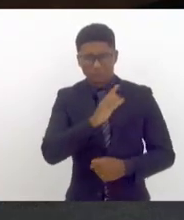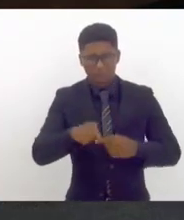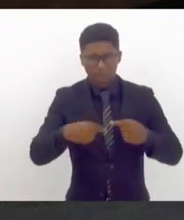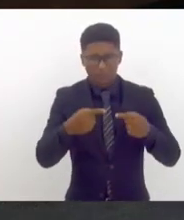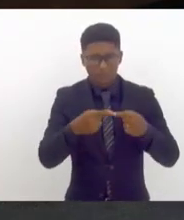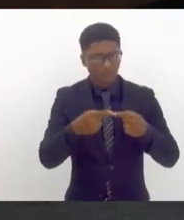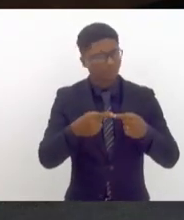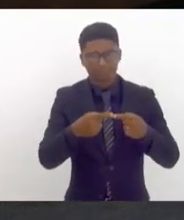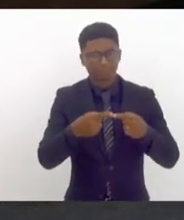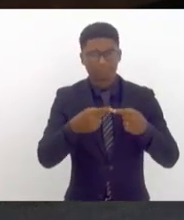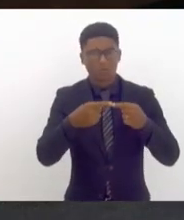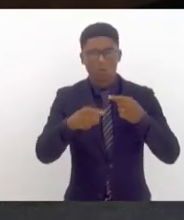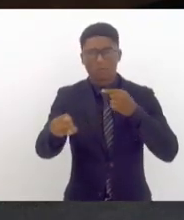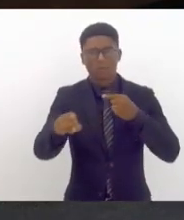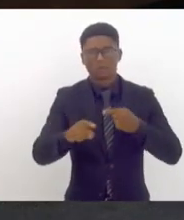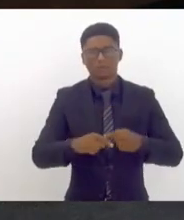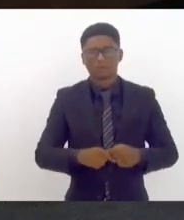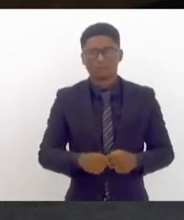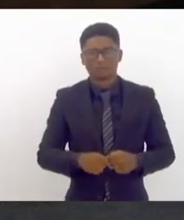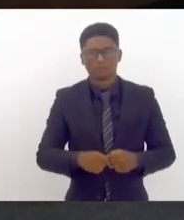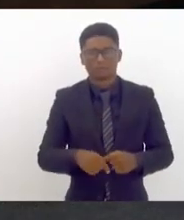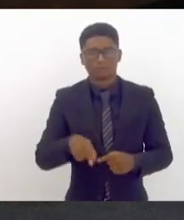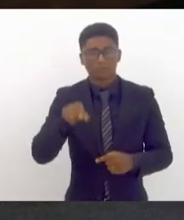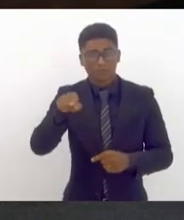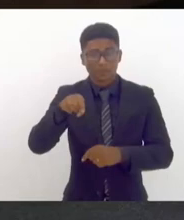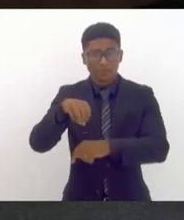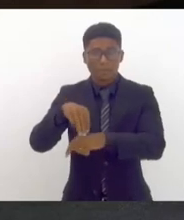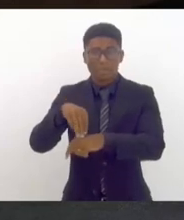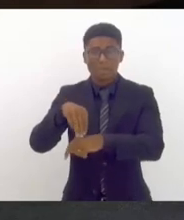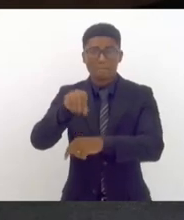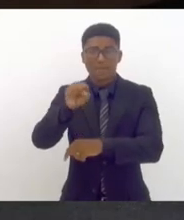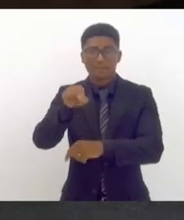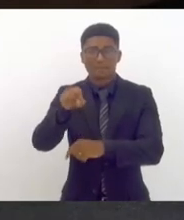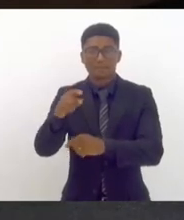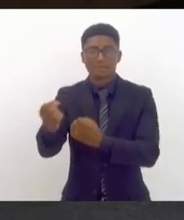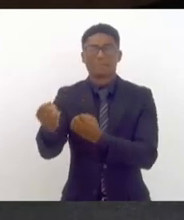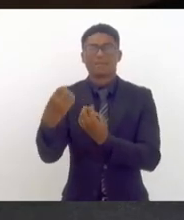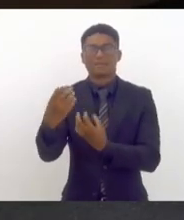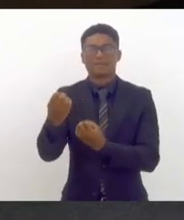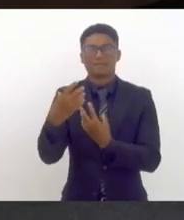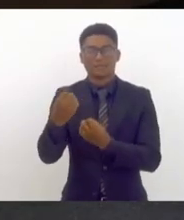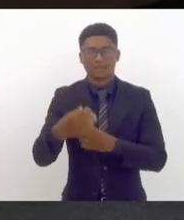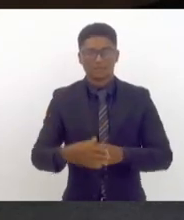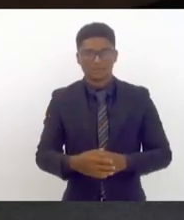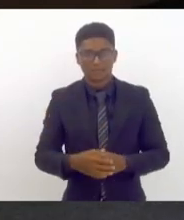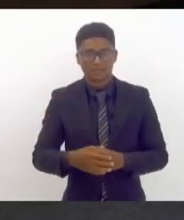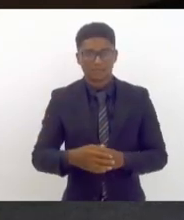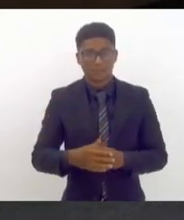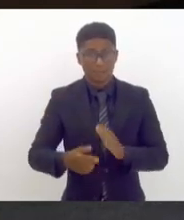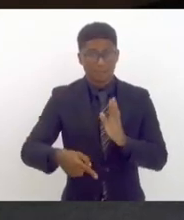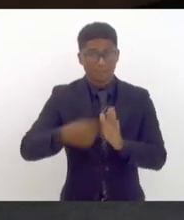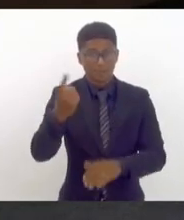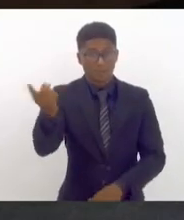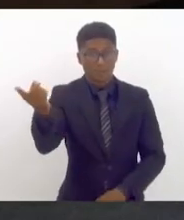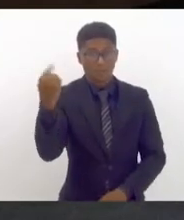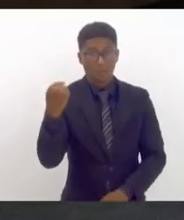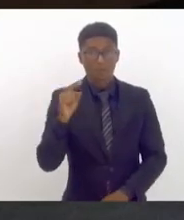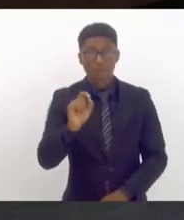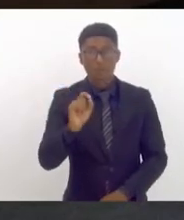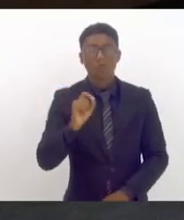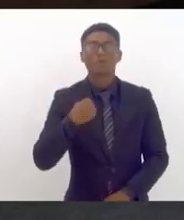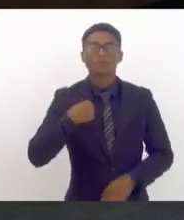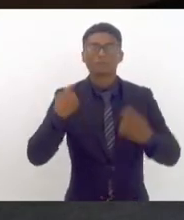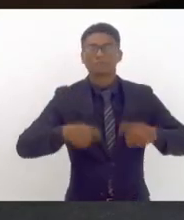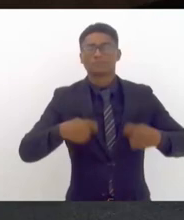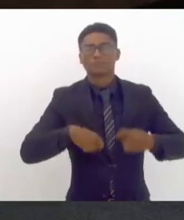preciso saber que este mestre que me ensina, na primeira ordem, que eu devo amar e respeitar